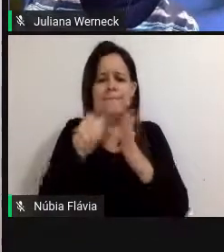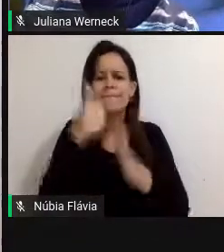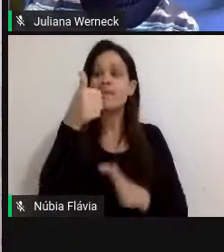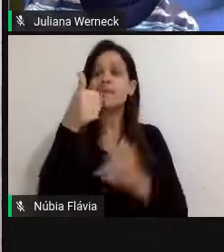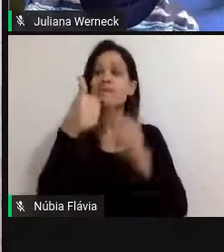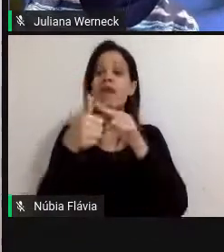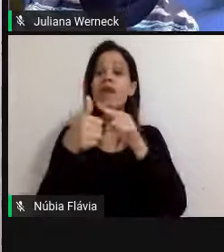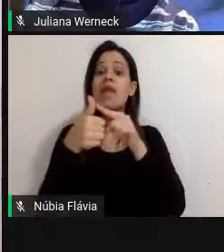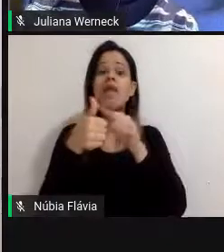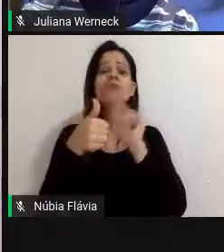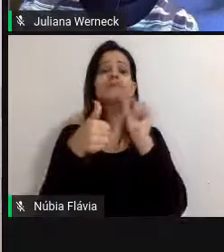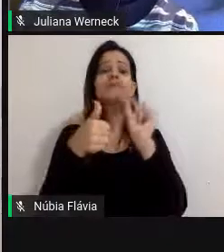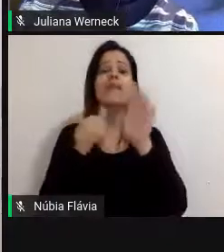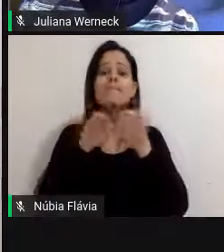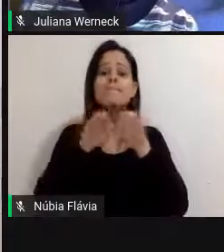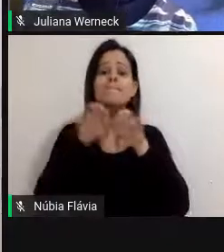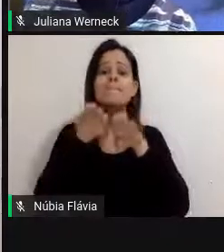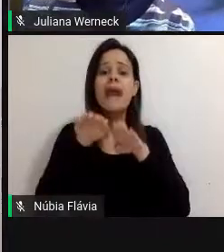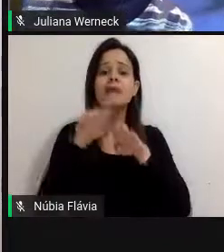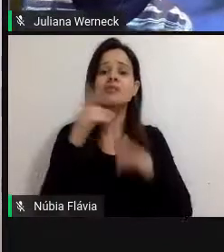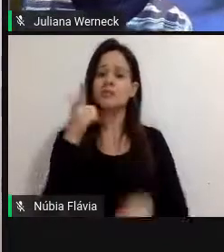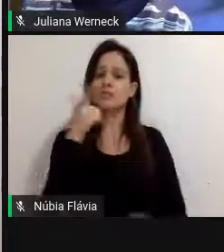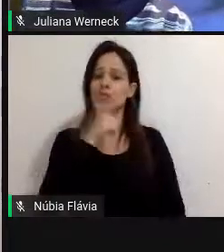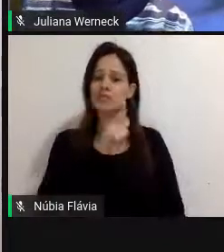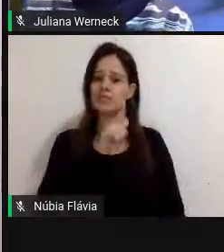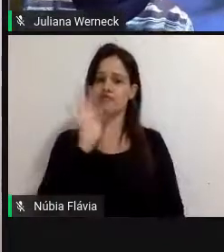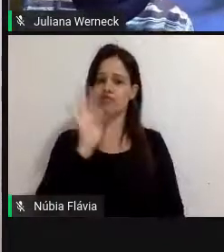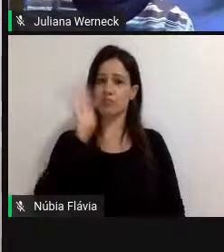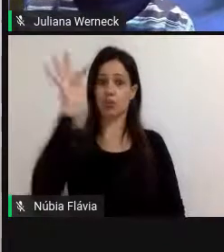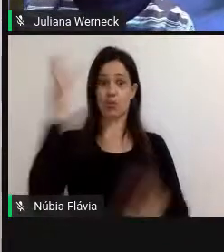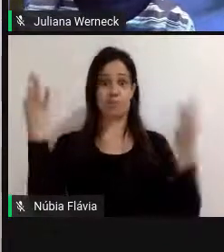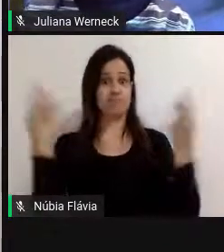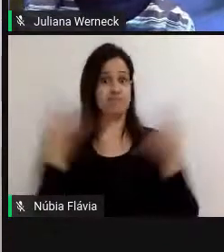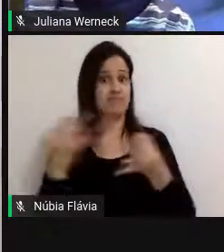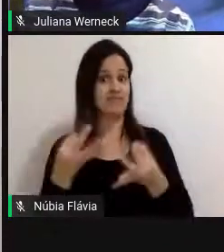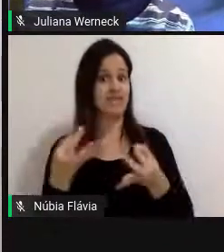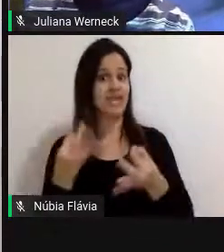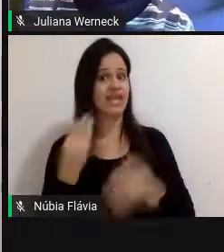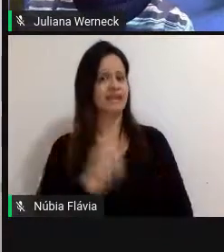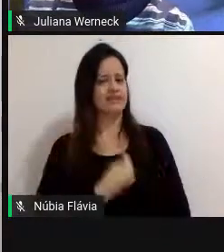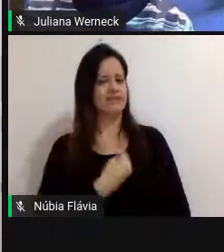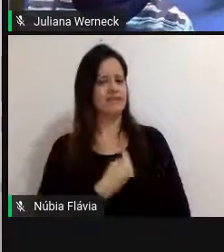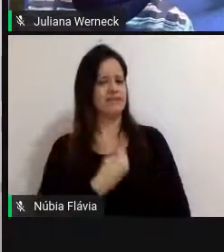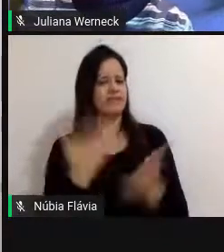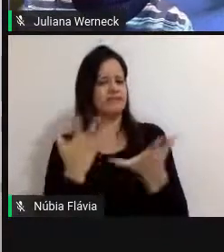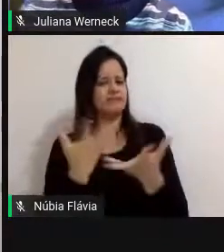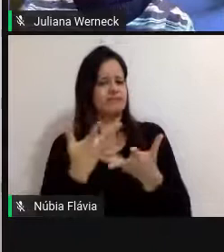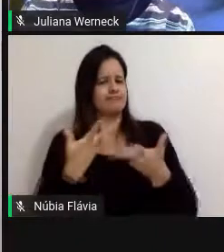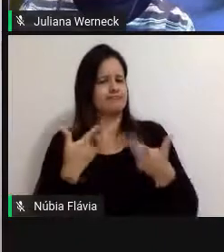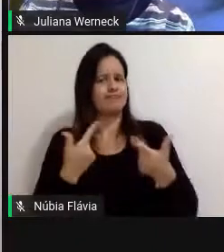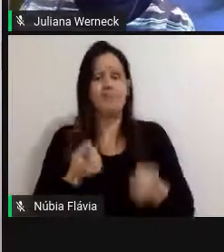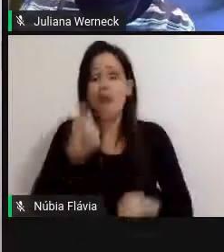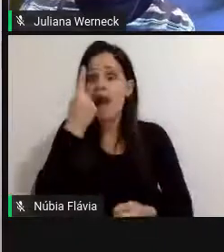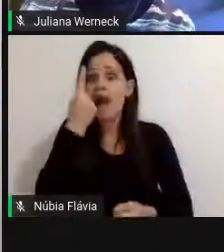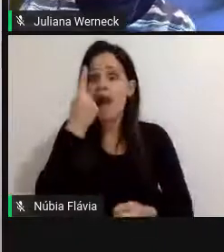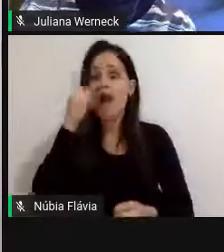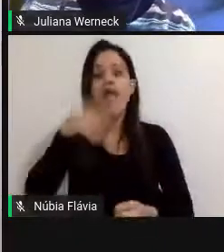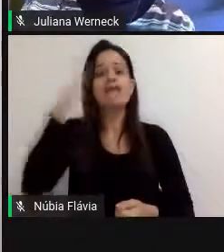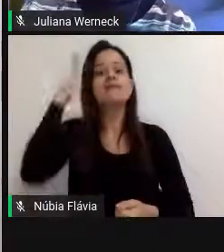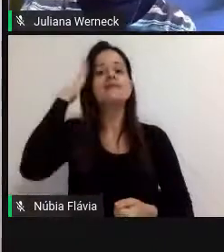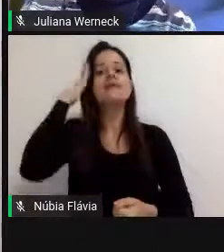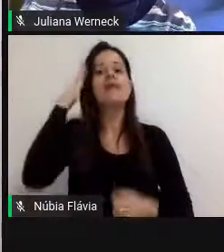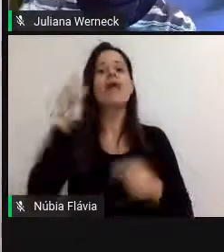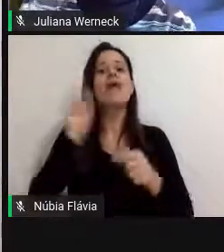precisa fazer para conquistar esse futuro perfeito, essa vida extraordinária, é primeiro saber o que a gente quer no final desse